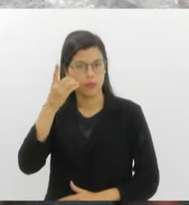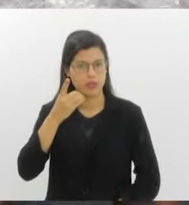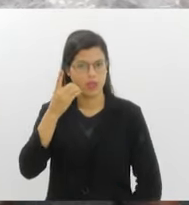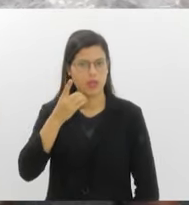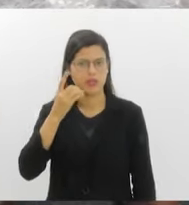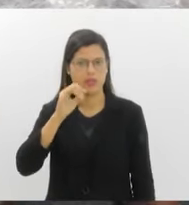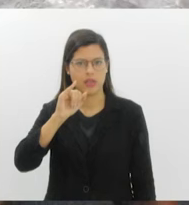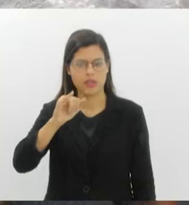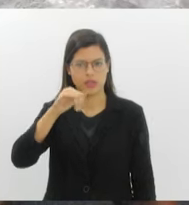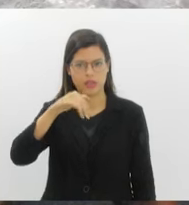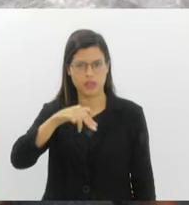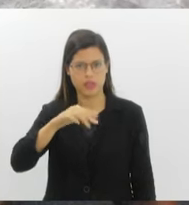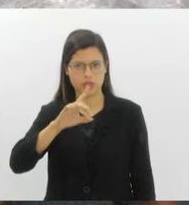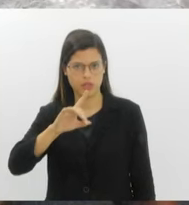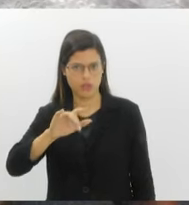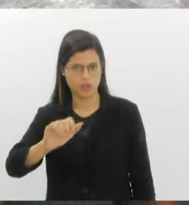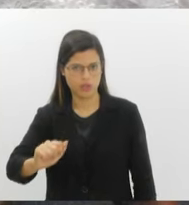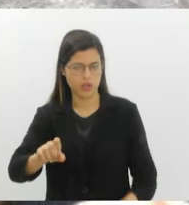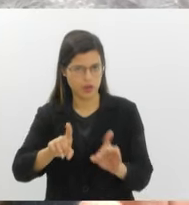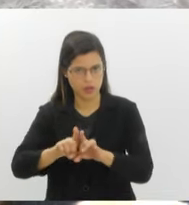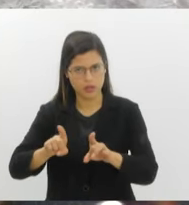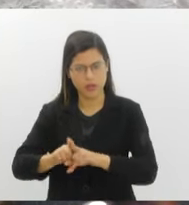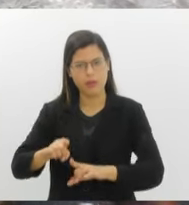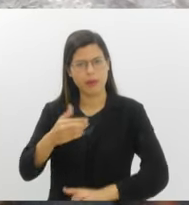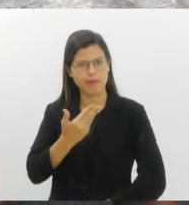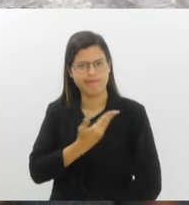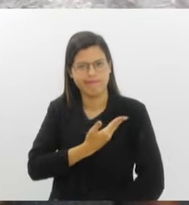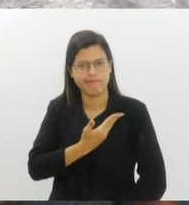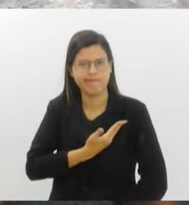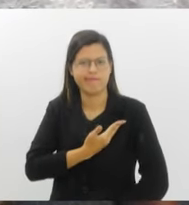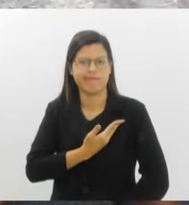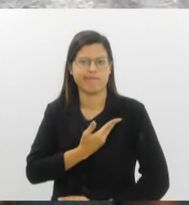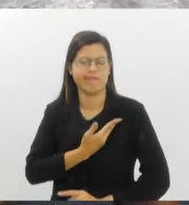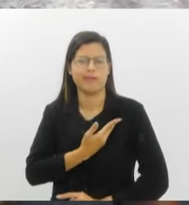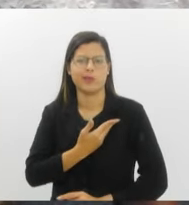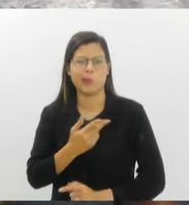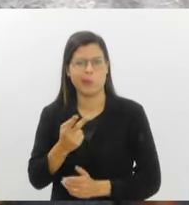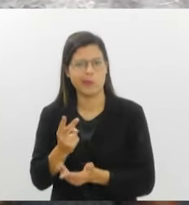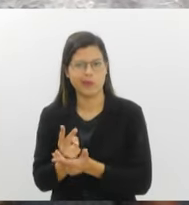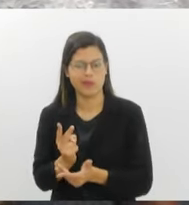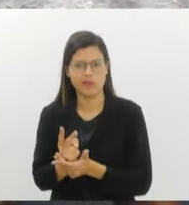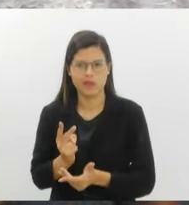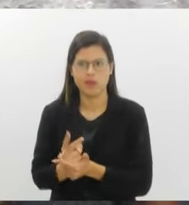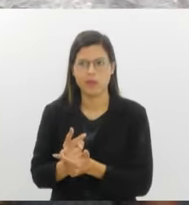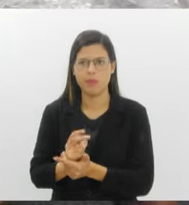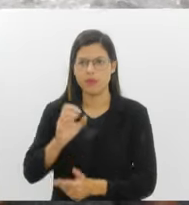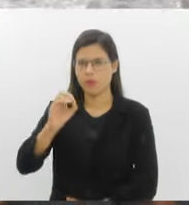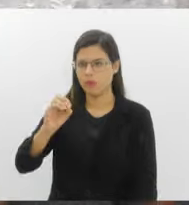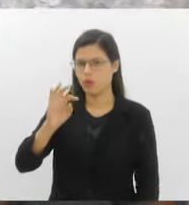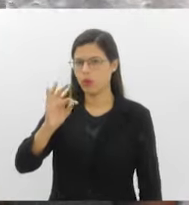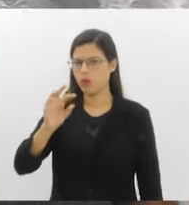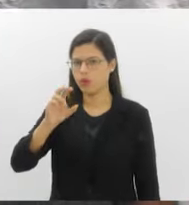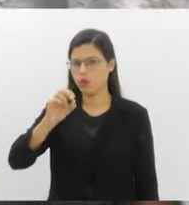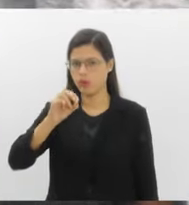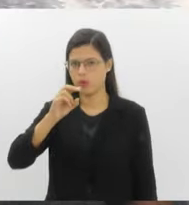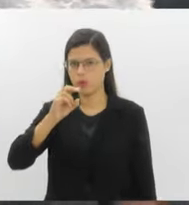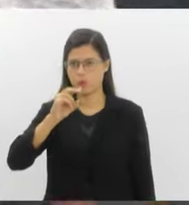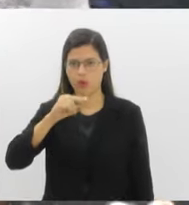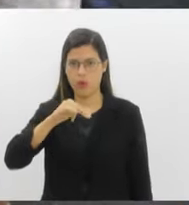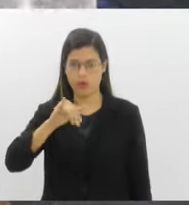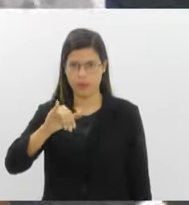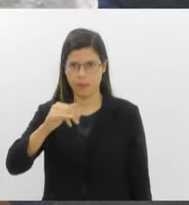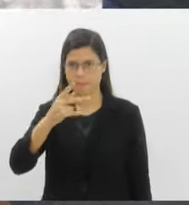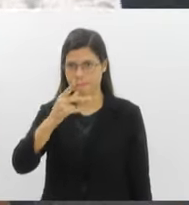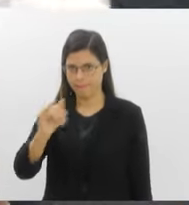também o nosso companheiro eterno, Otônio de Paula Pai, pelo grandioso projeto